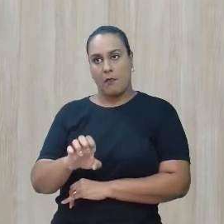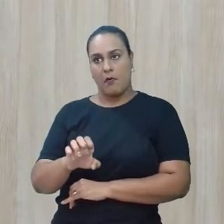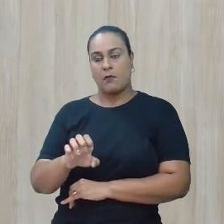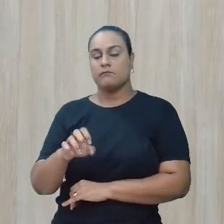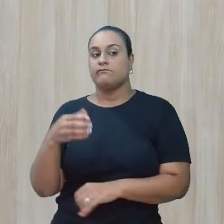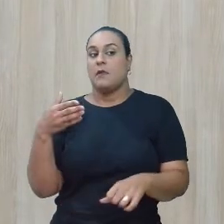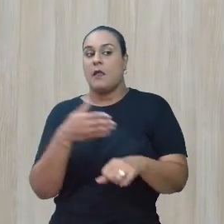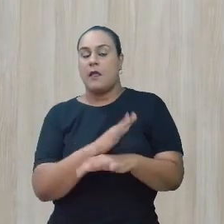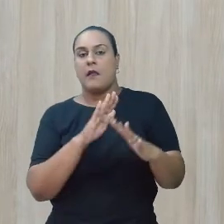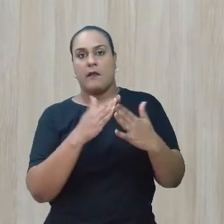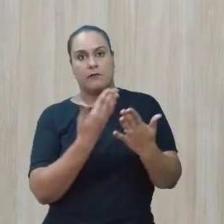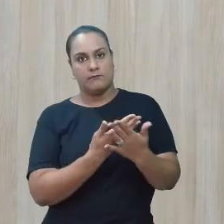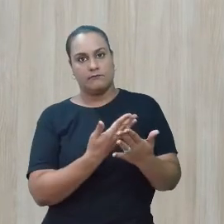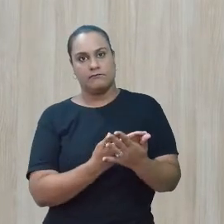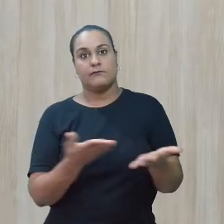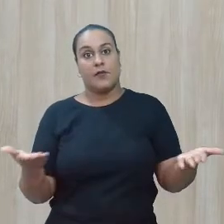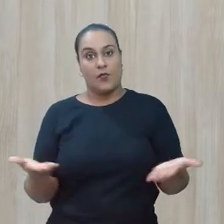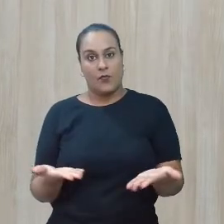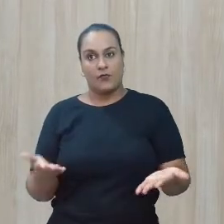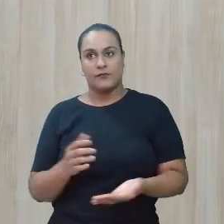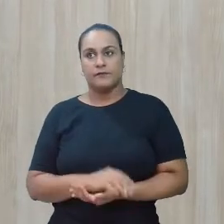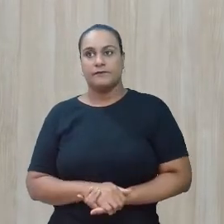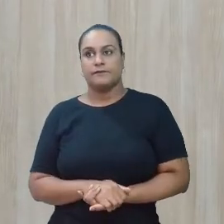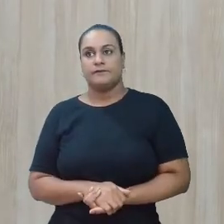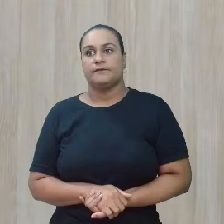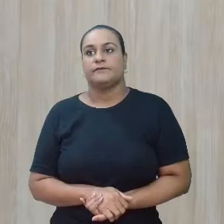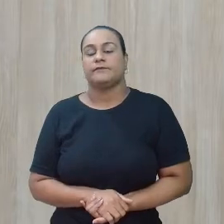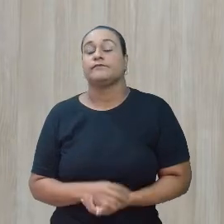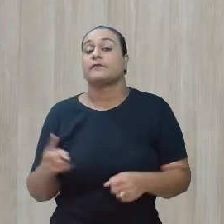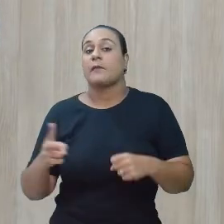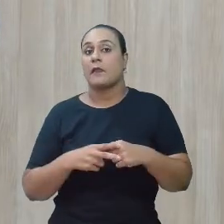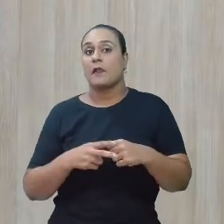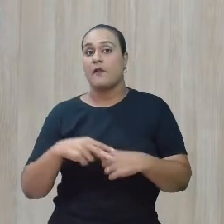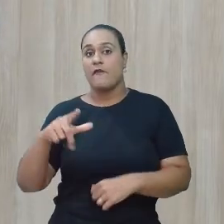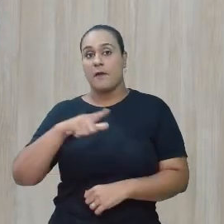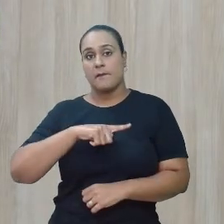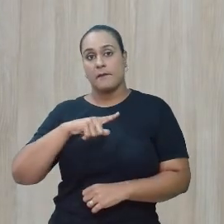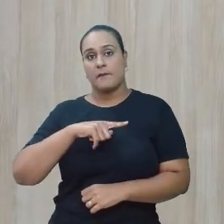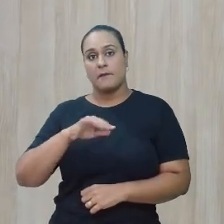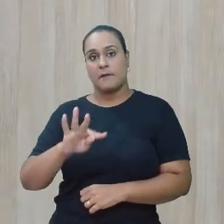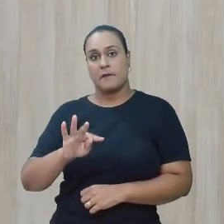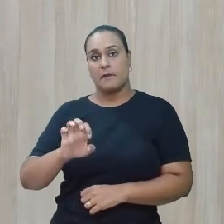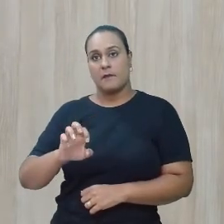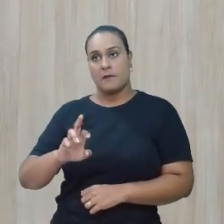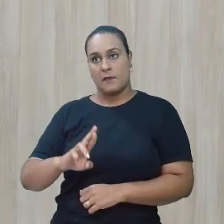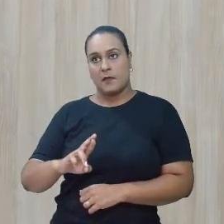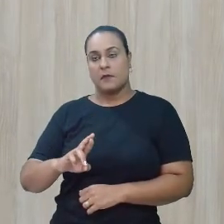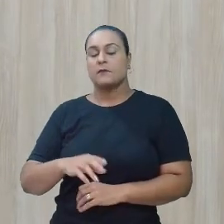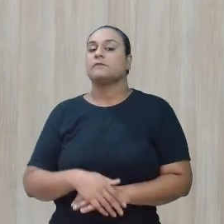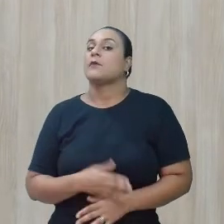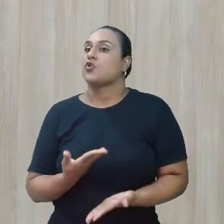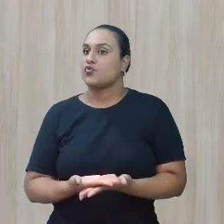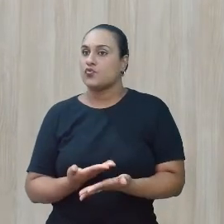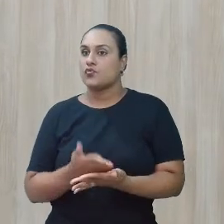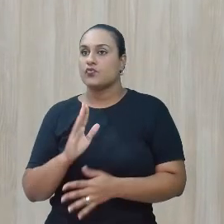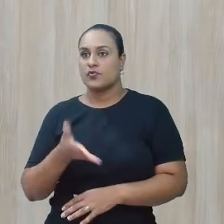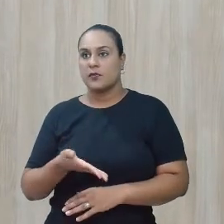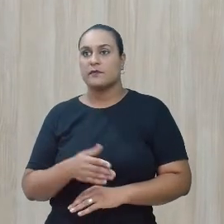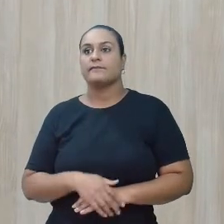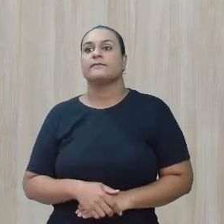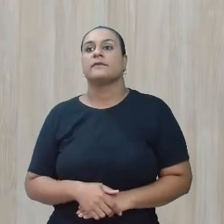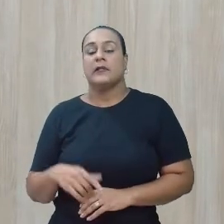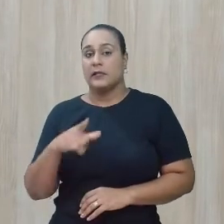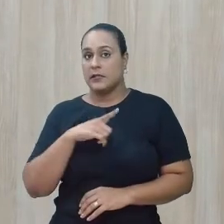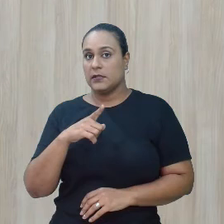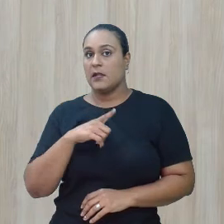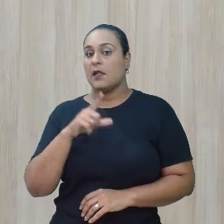sei que eu estou falando do presente. O verbo ter, que a gente já viu, né? O verbo ter vai